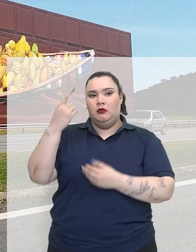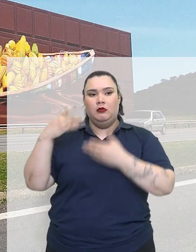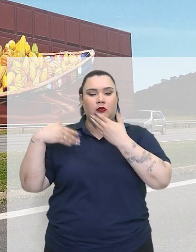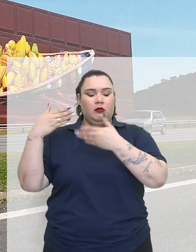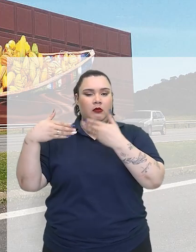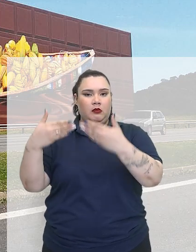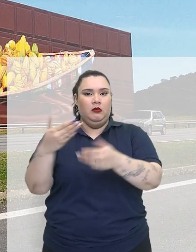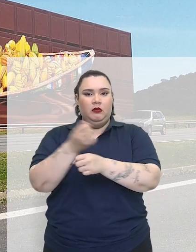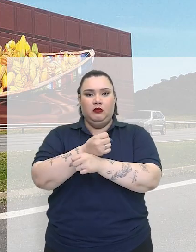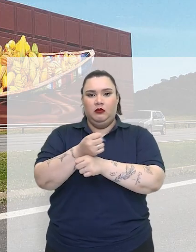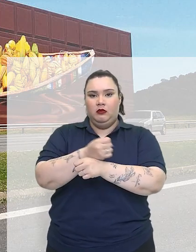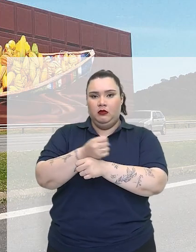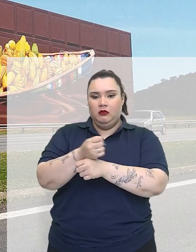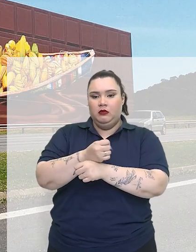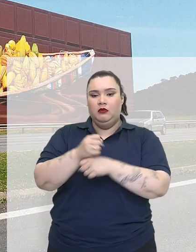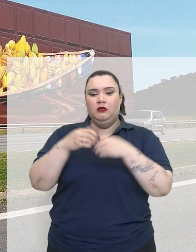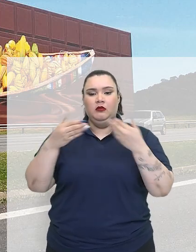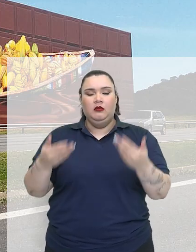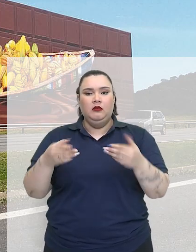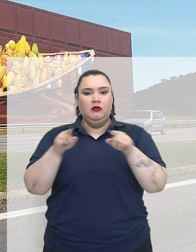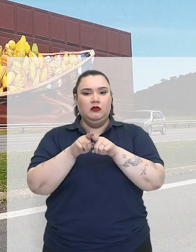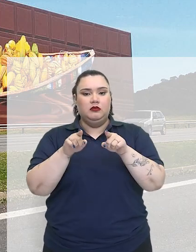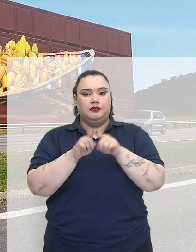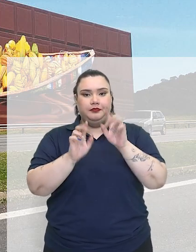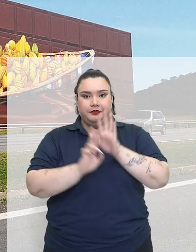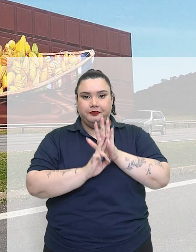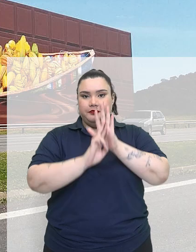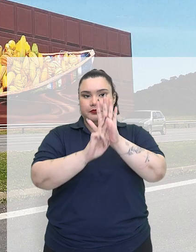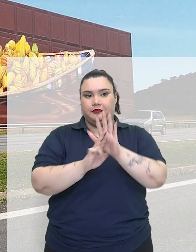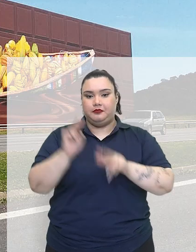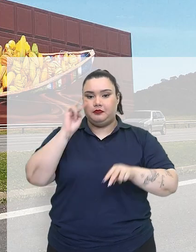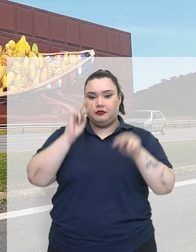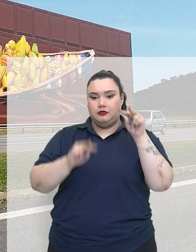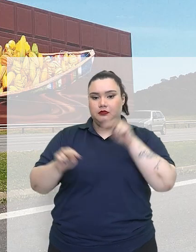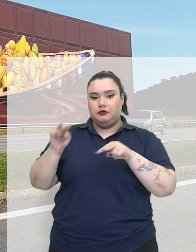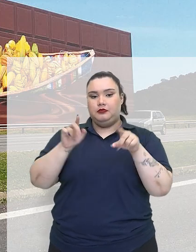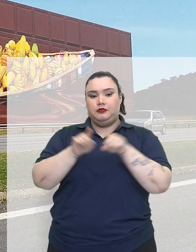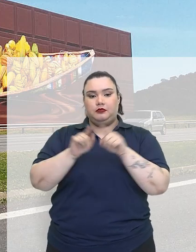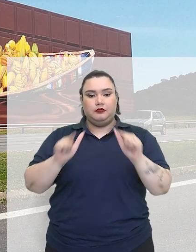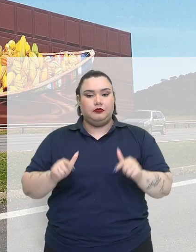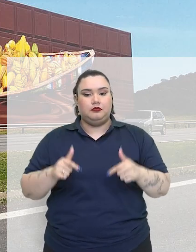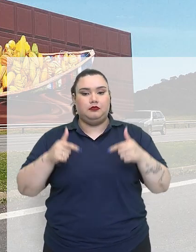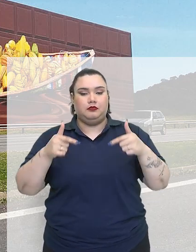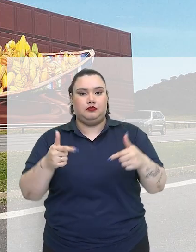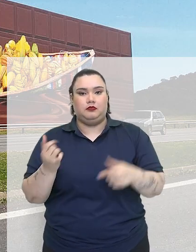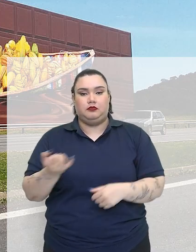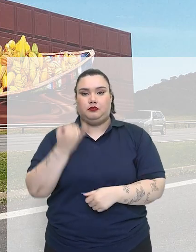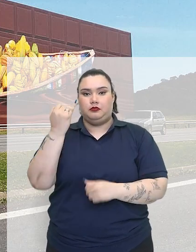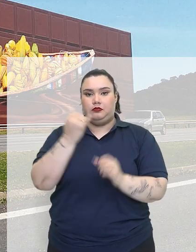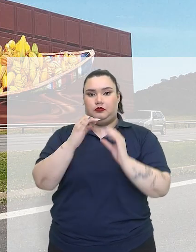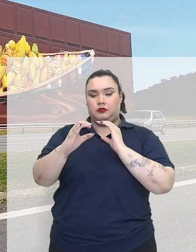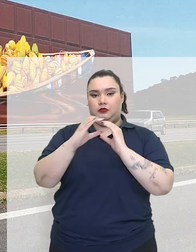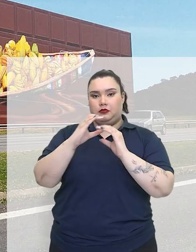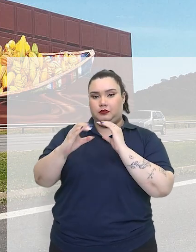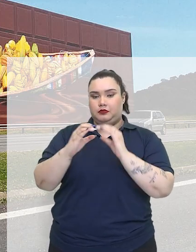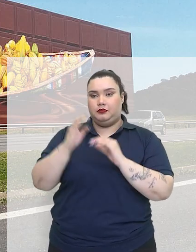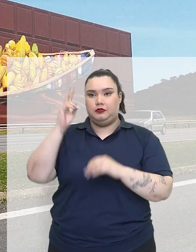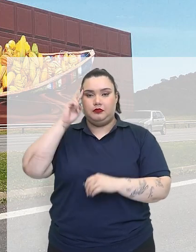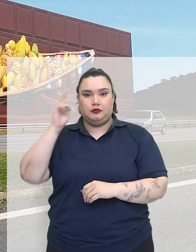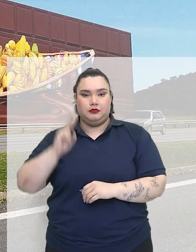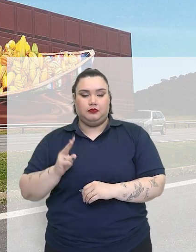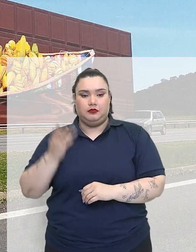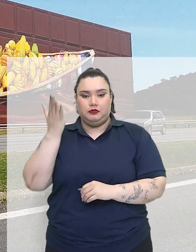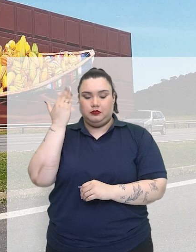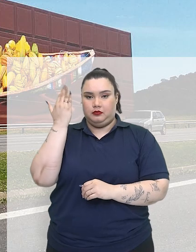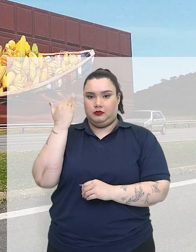decorrer do tempo. E as representações visuais também desempenharam um papel importante na comunicação, né,